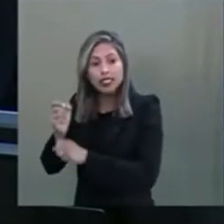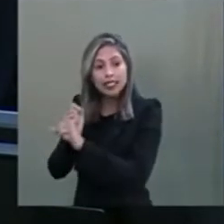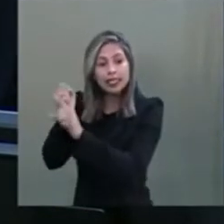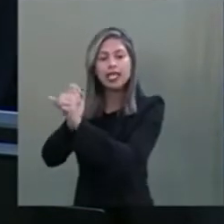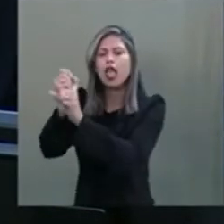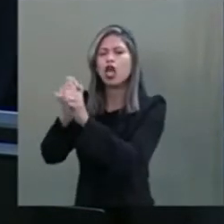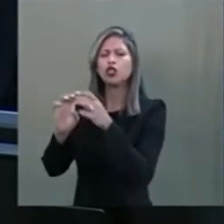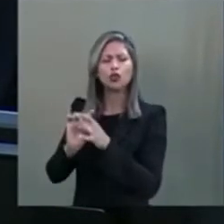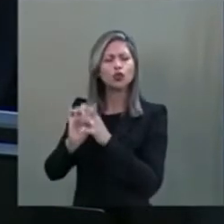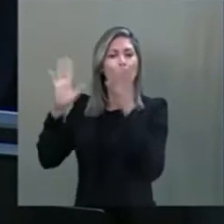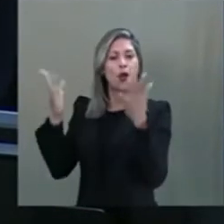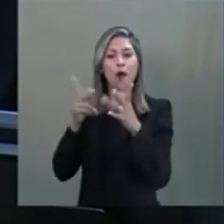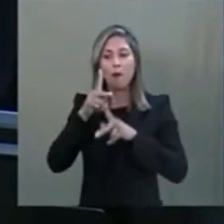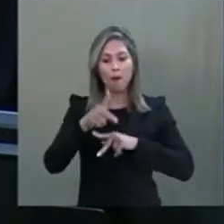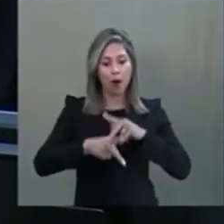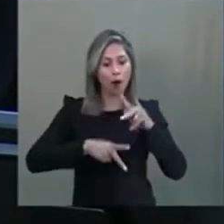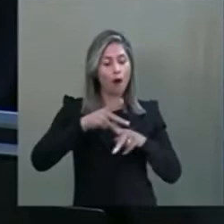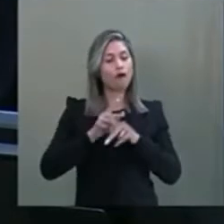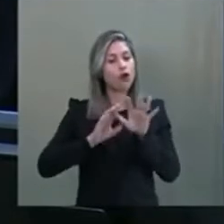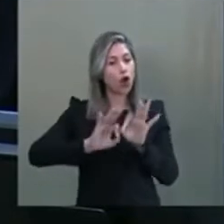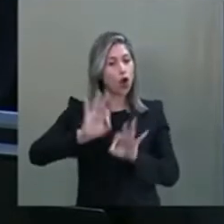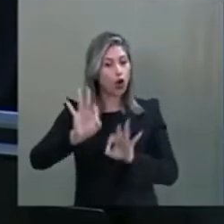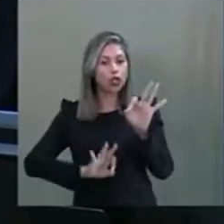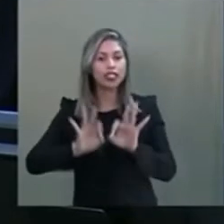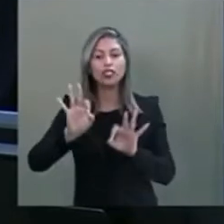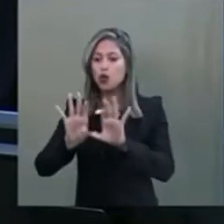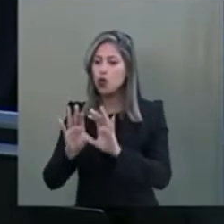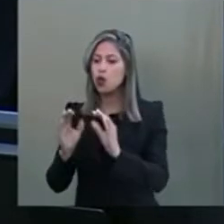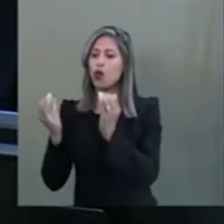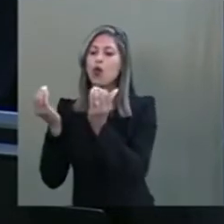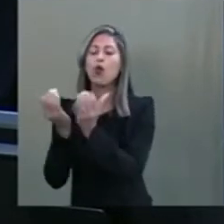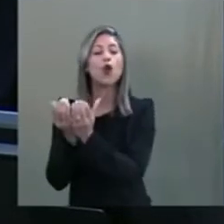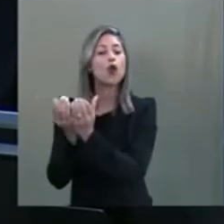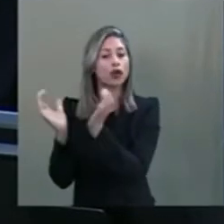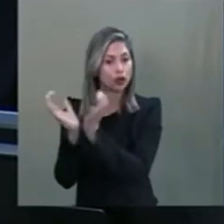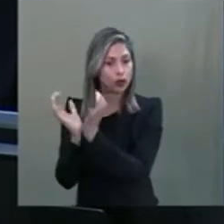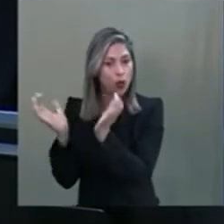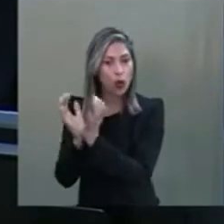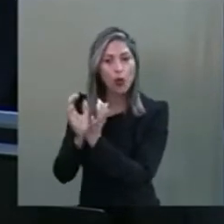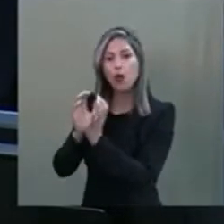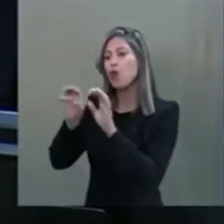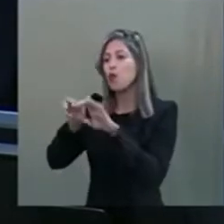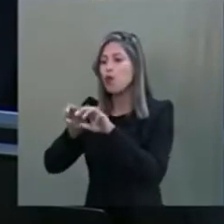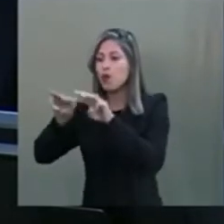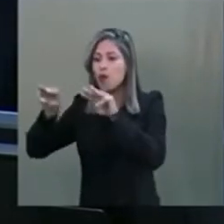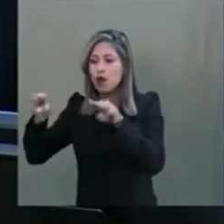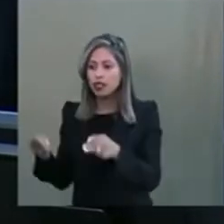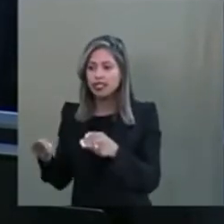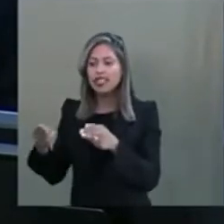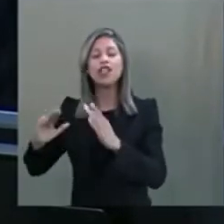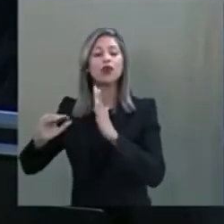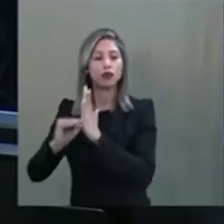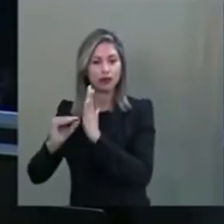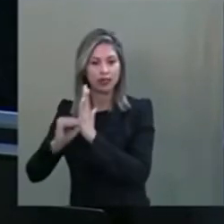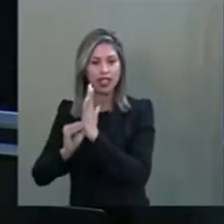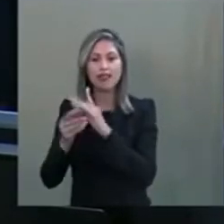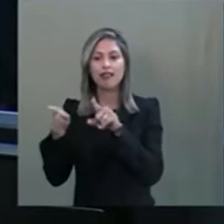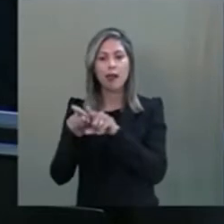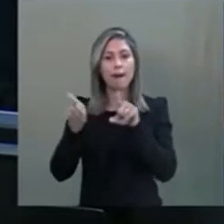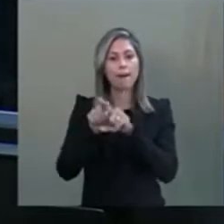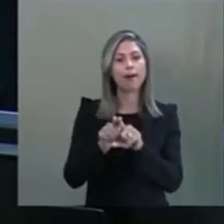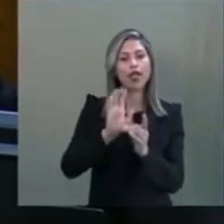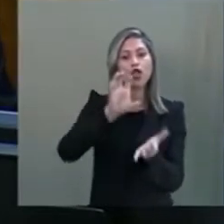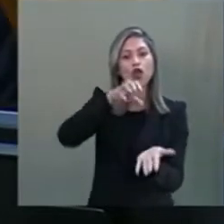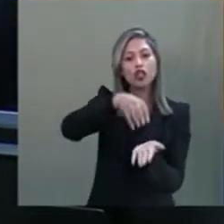parlamento, organizada em conjunto pelo Museu do Senado e pelo Centro Cultural da Câmara